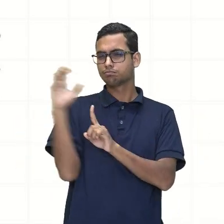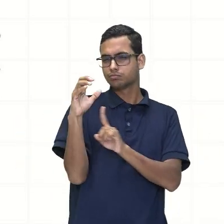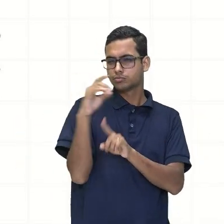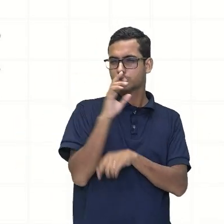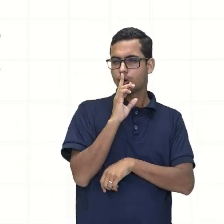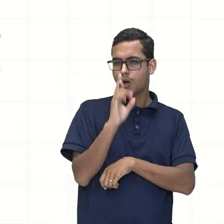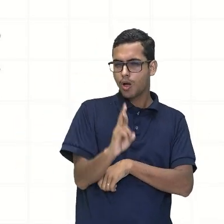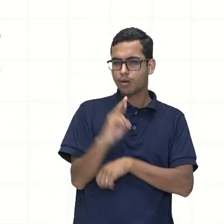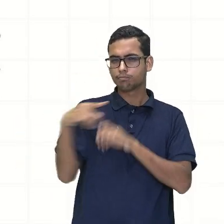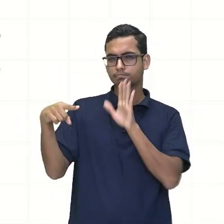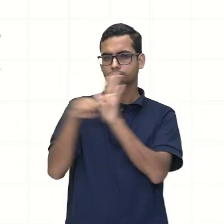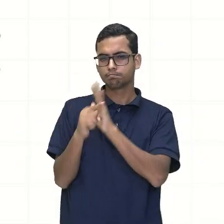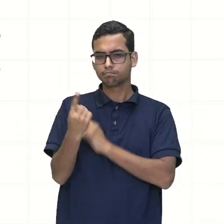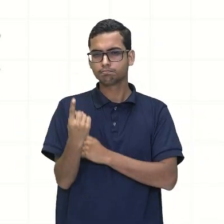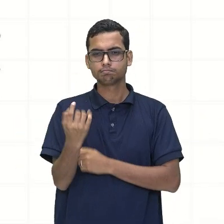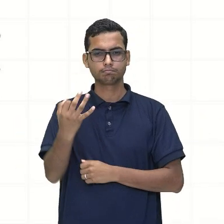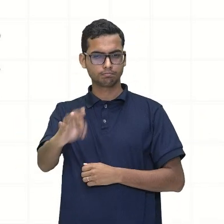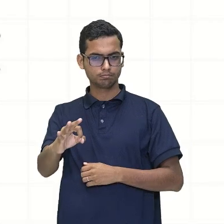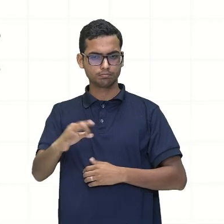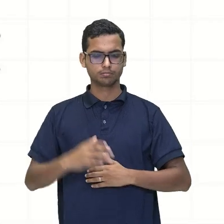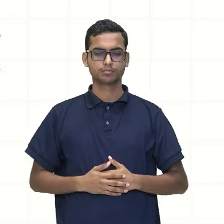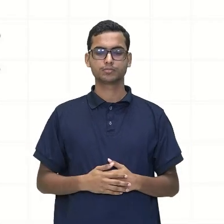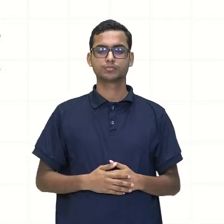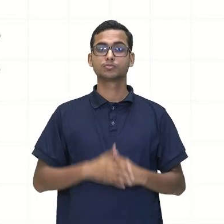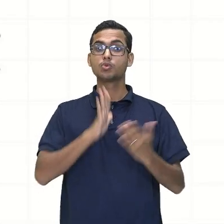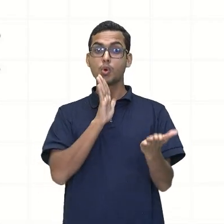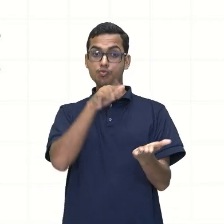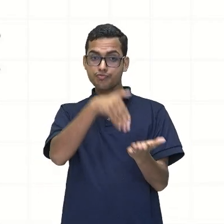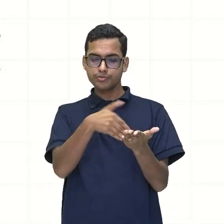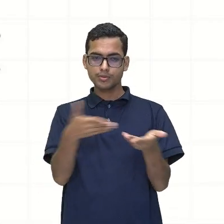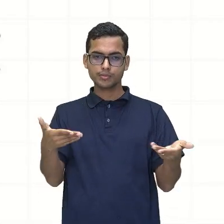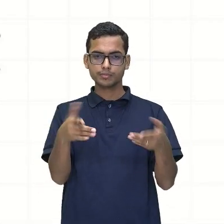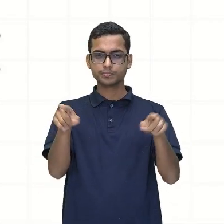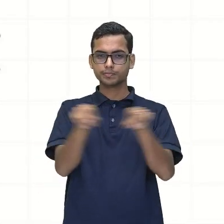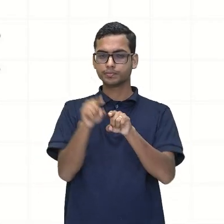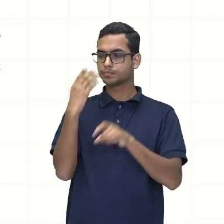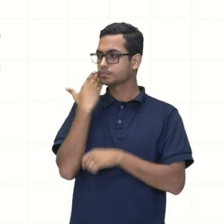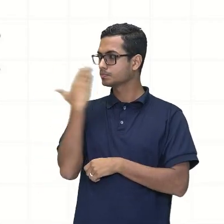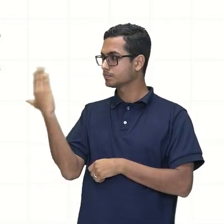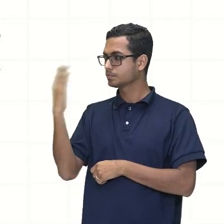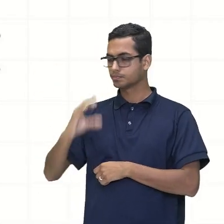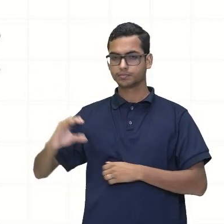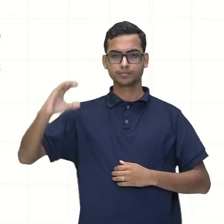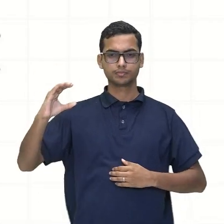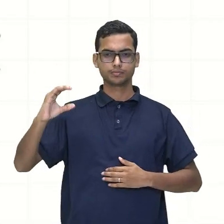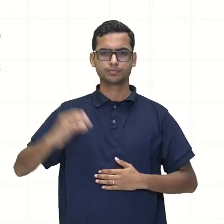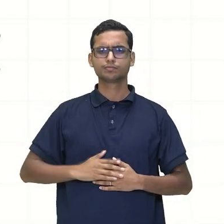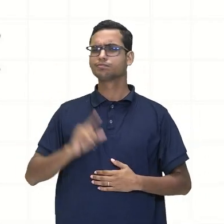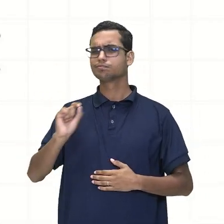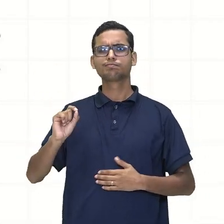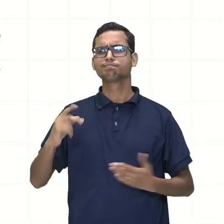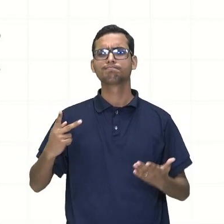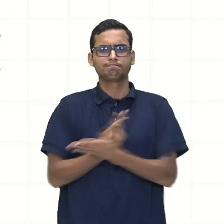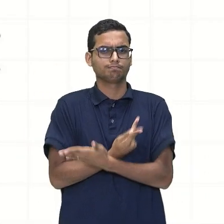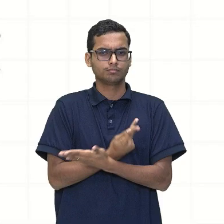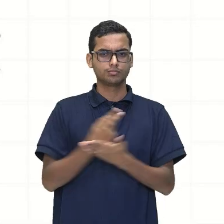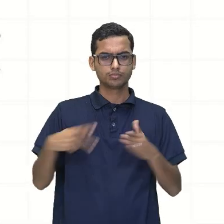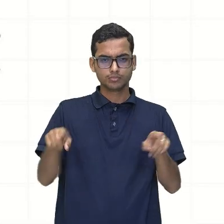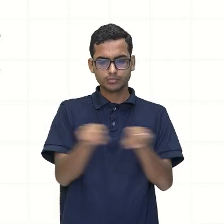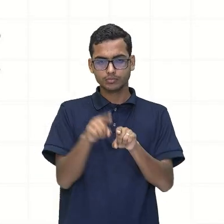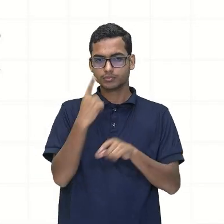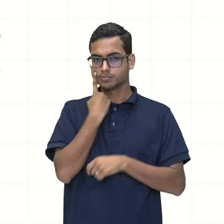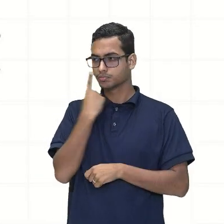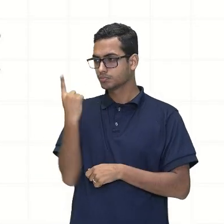O menos 1. E por último, no item C, o que acontece se a gente multiplicar